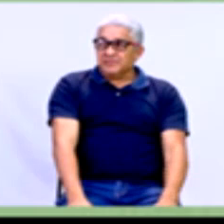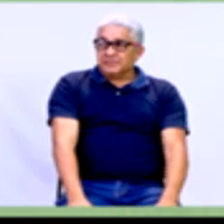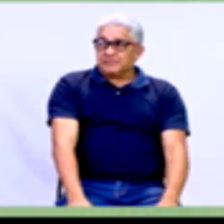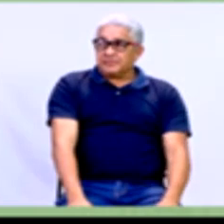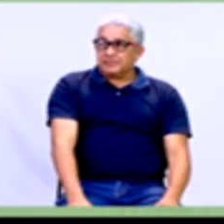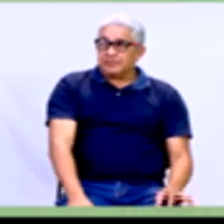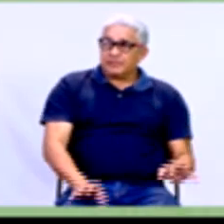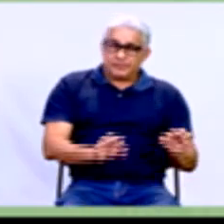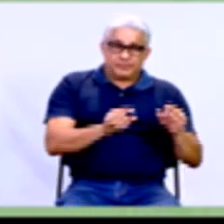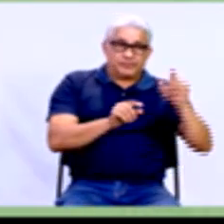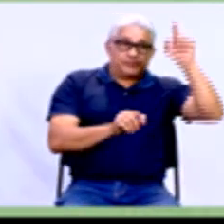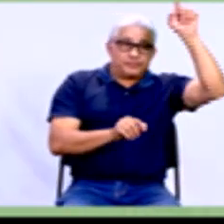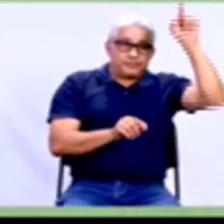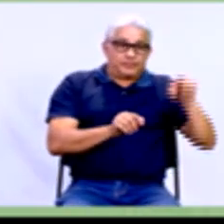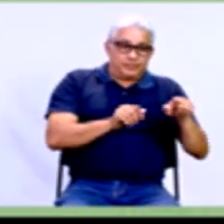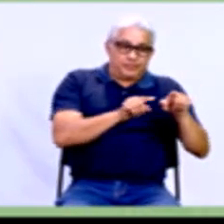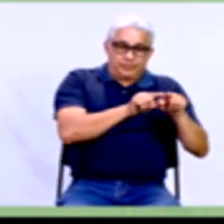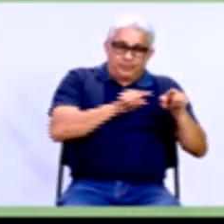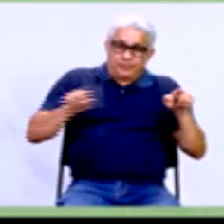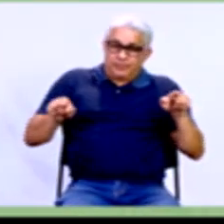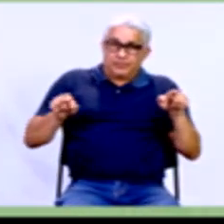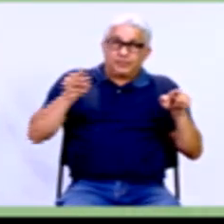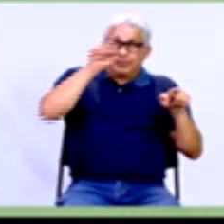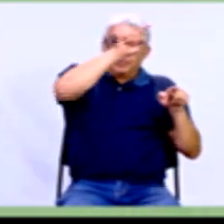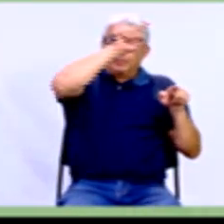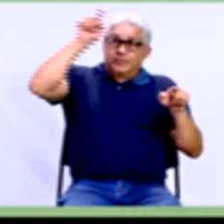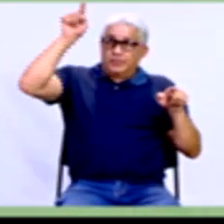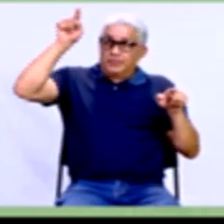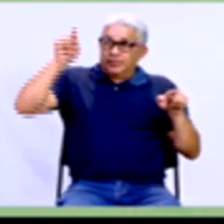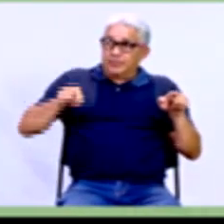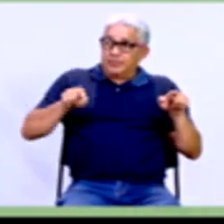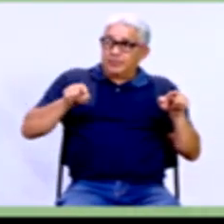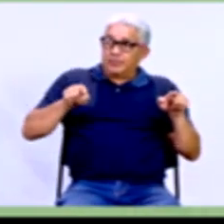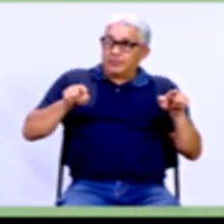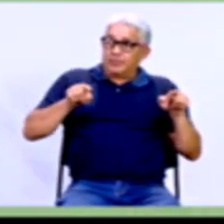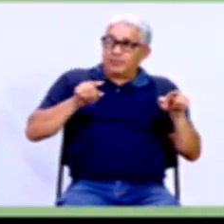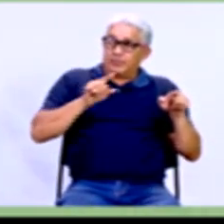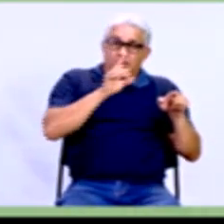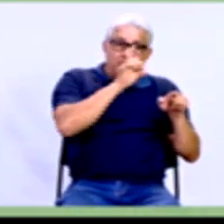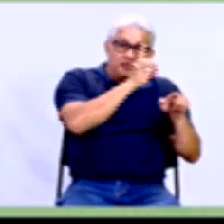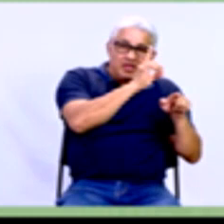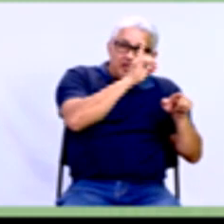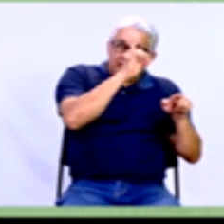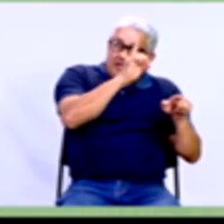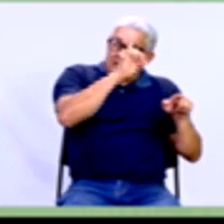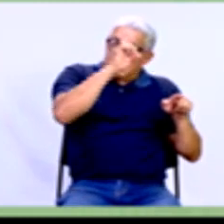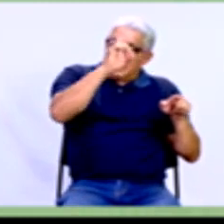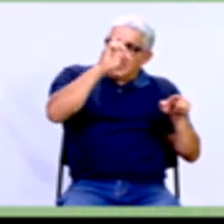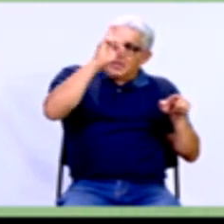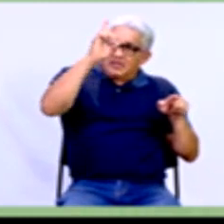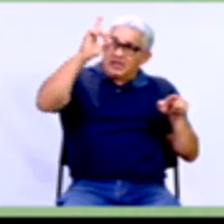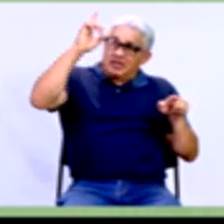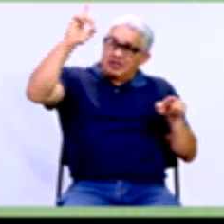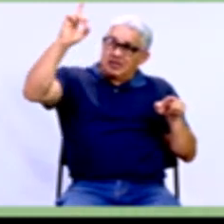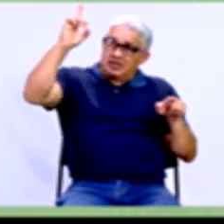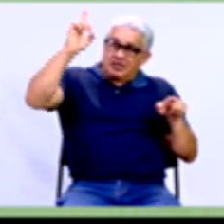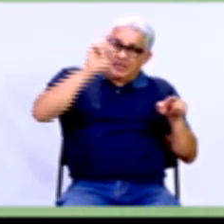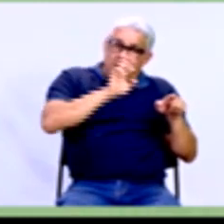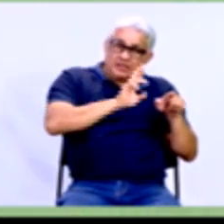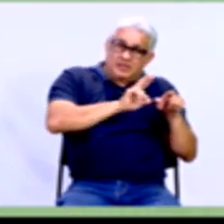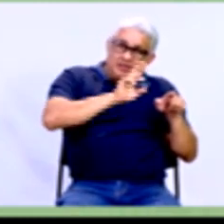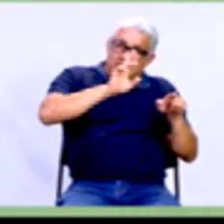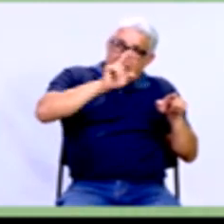Cada ponto que a gente tem aqui do D, ó, tem um D aqui, tem um aqui, cada ponto desse representa a diferença entre o